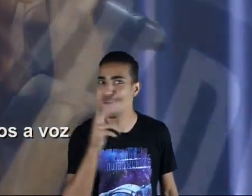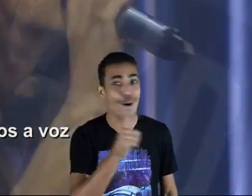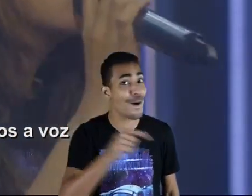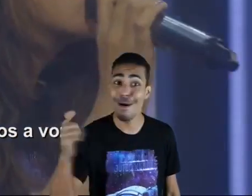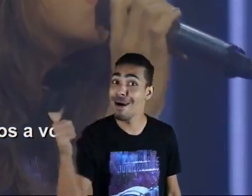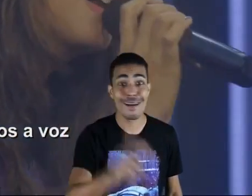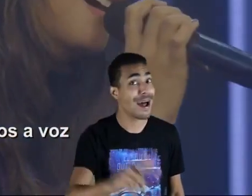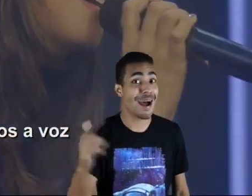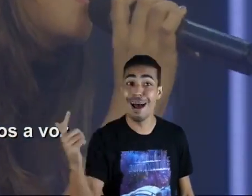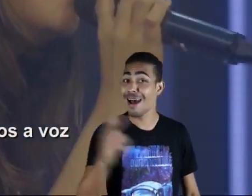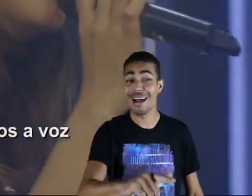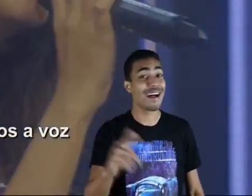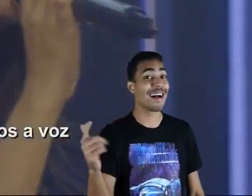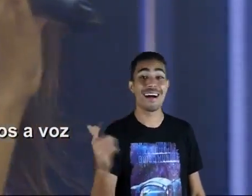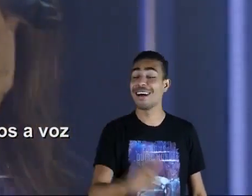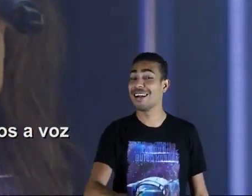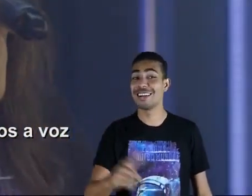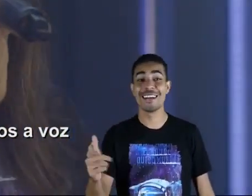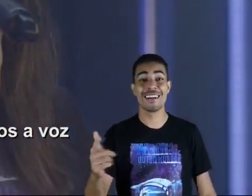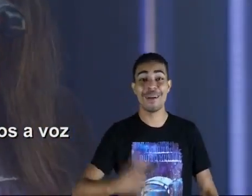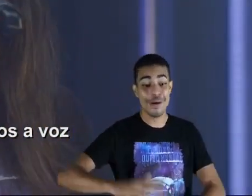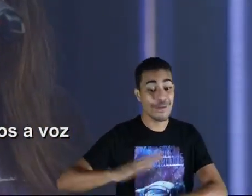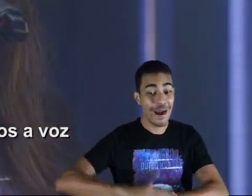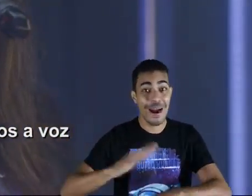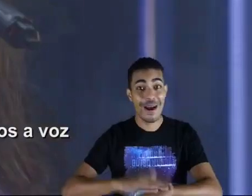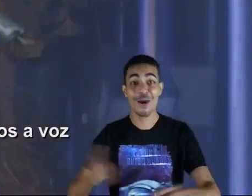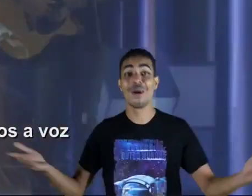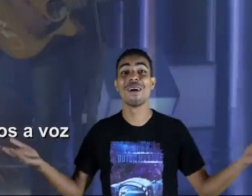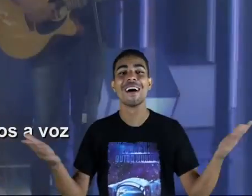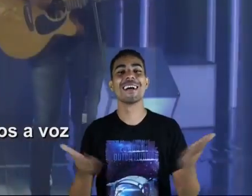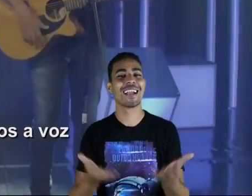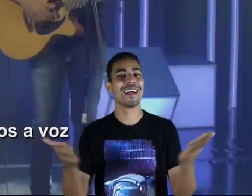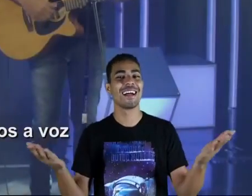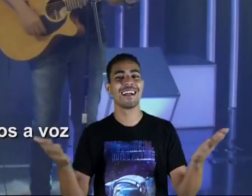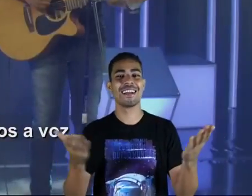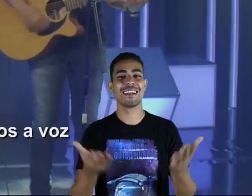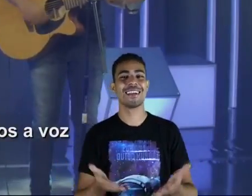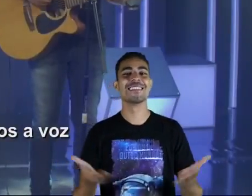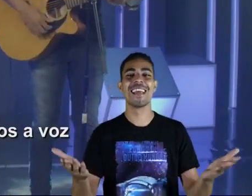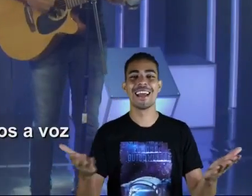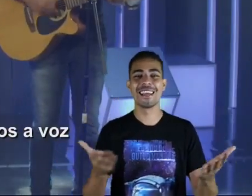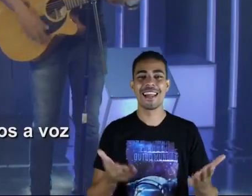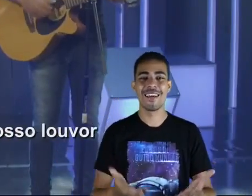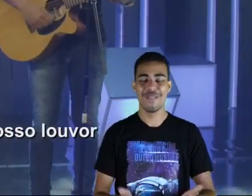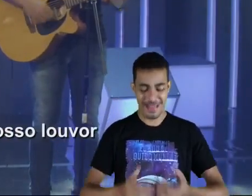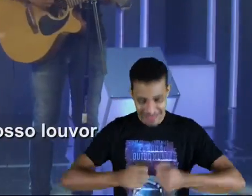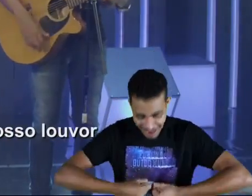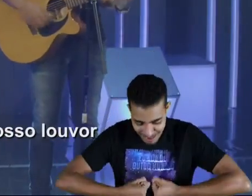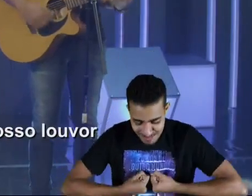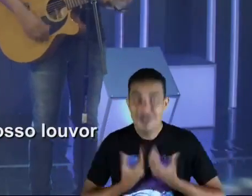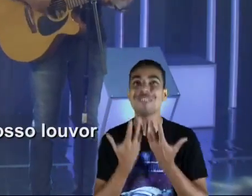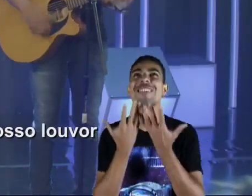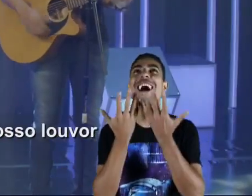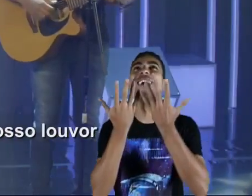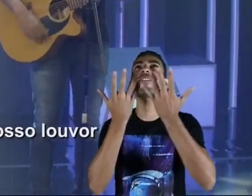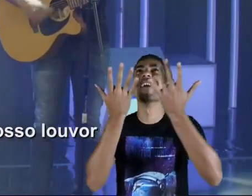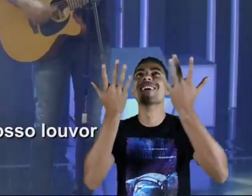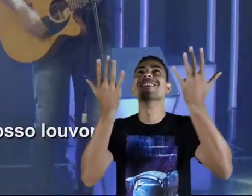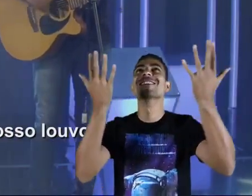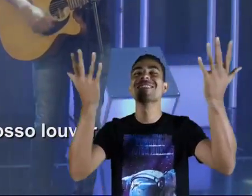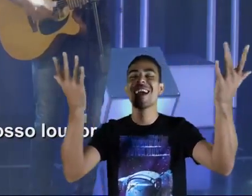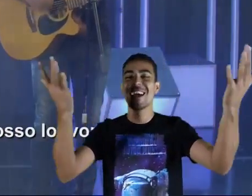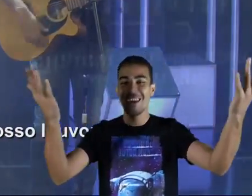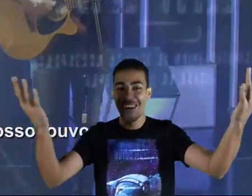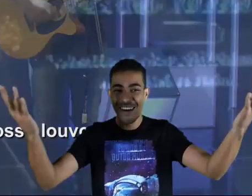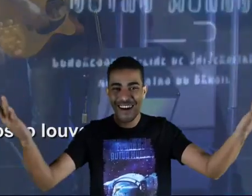Sem demora, chegou a hora de levantarmos a